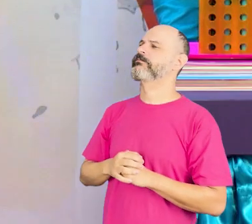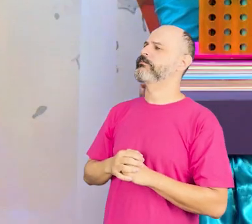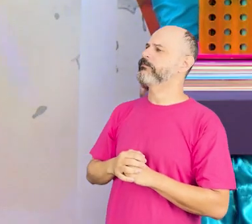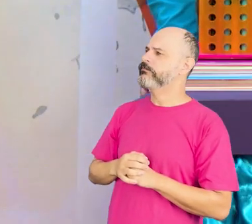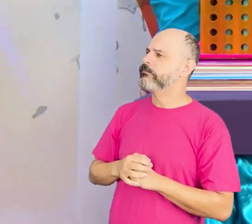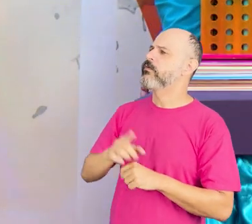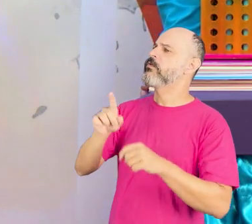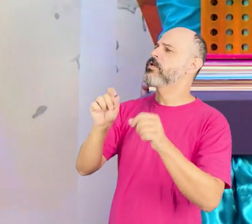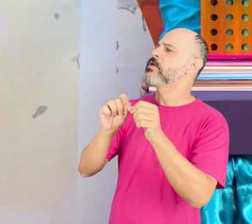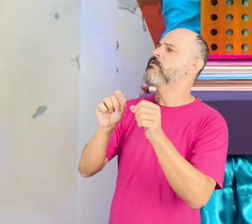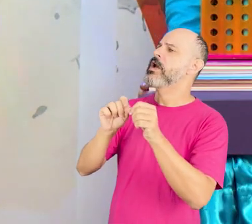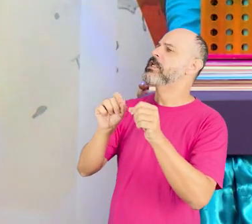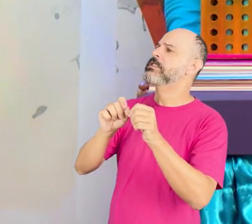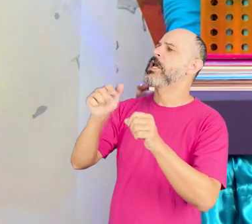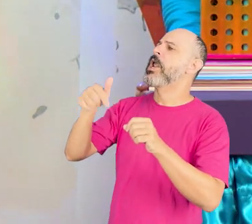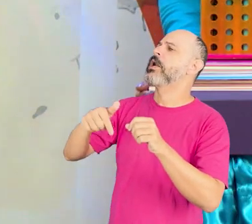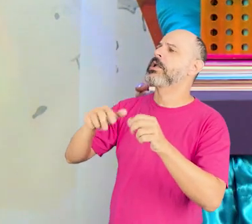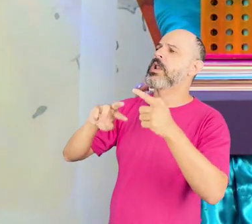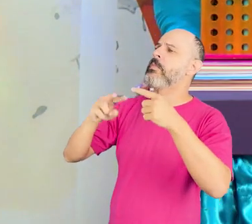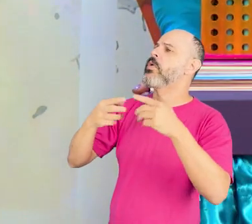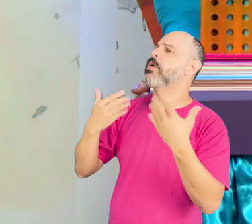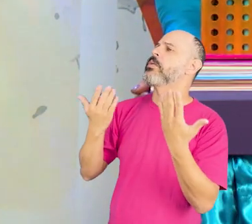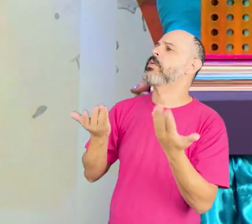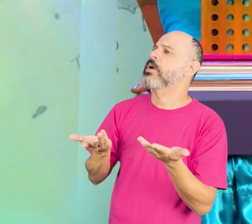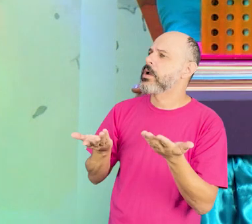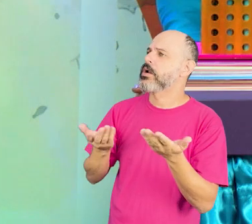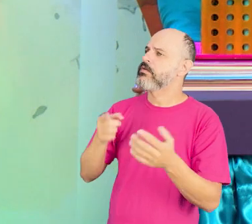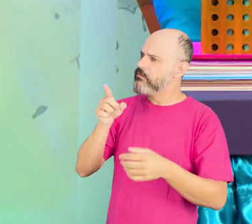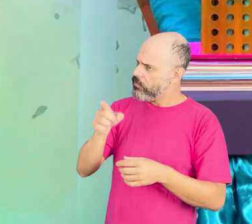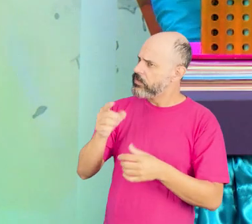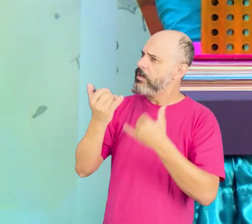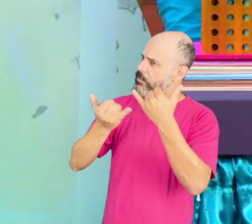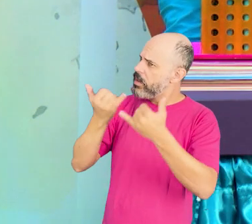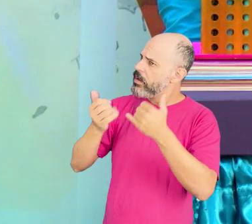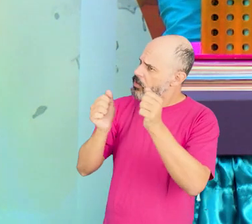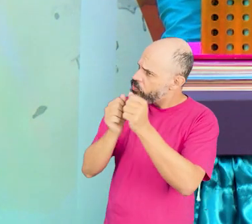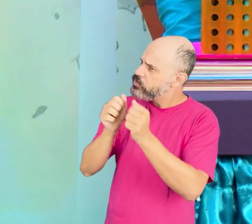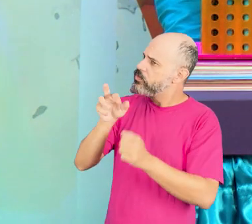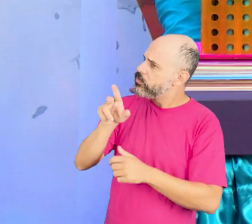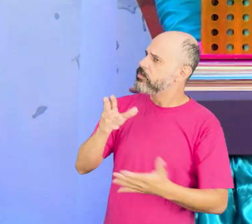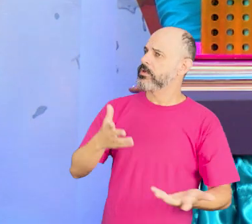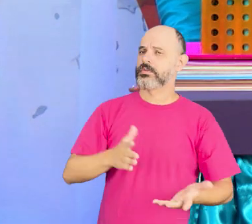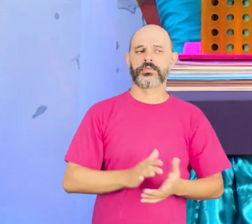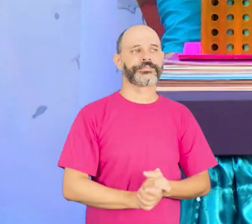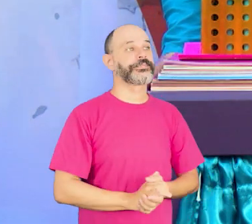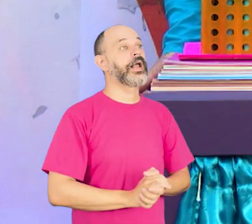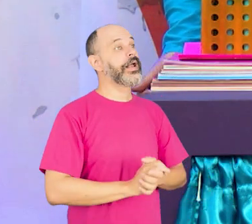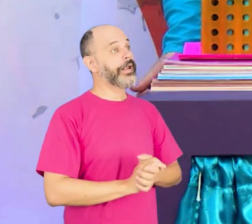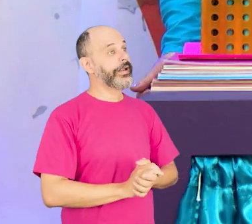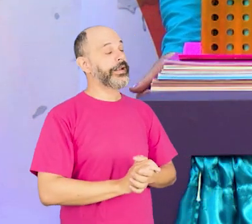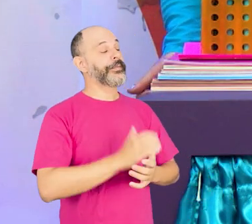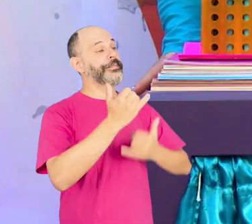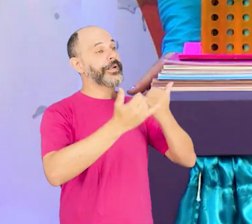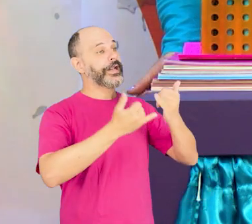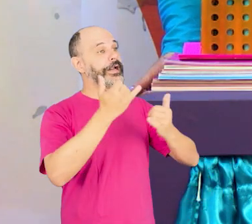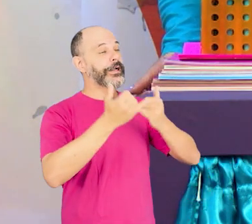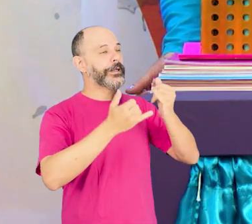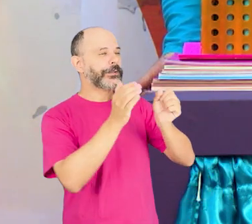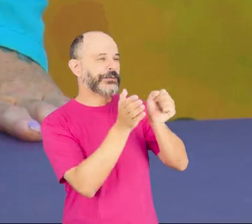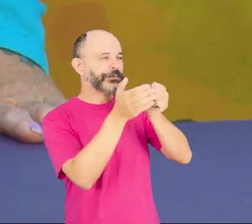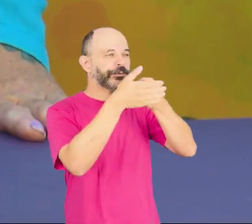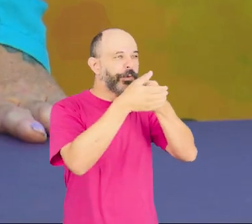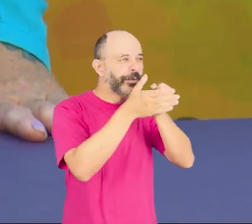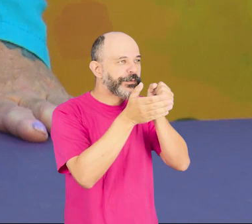E o que você tá fazendo aqui no laboratório? Não deveria estar brincando com eles? É que estamos brincando de